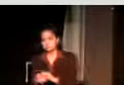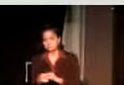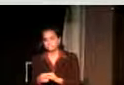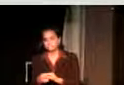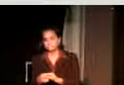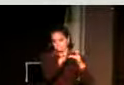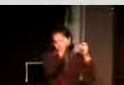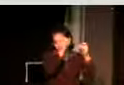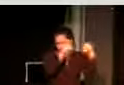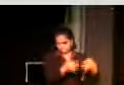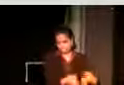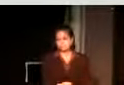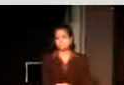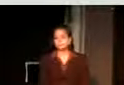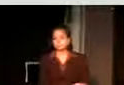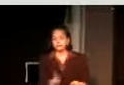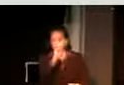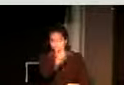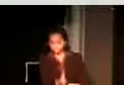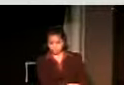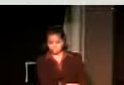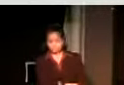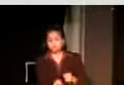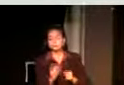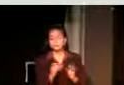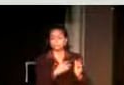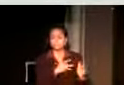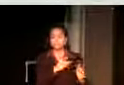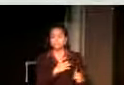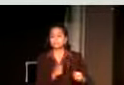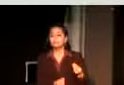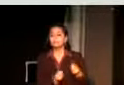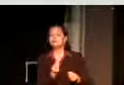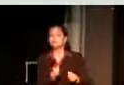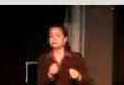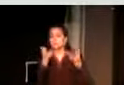Monte o referencial da Misericórdia recebida